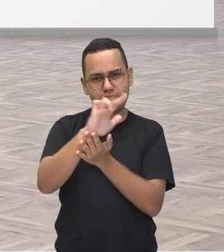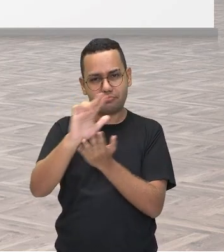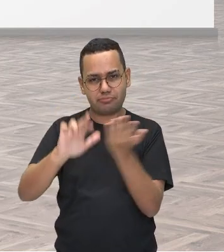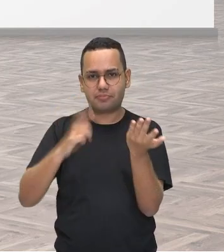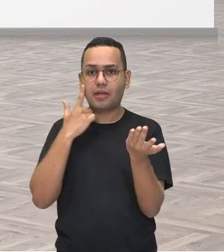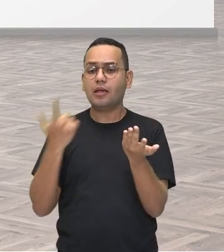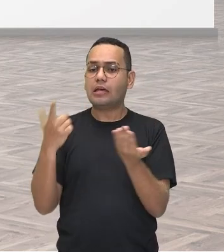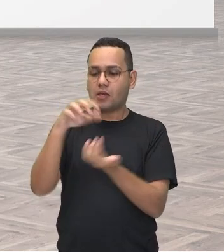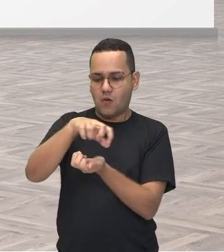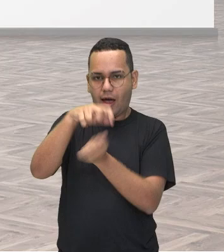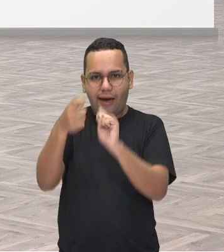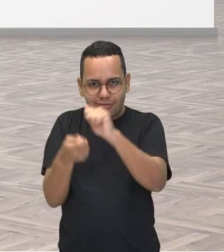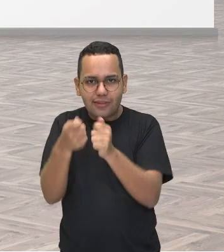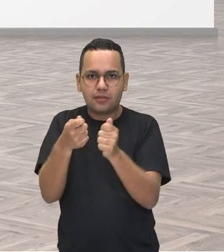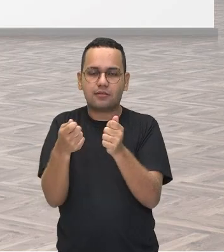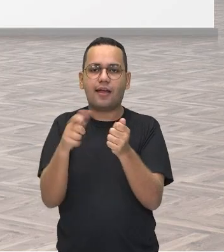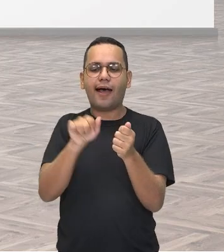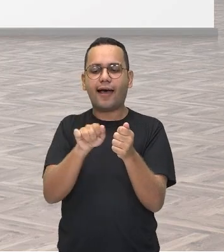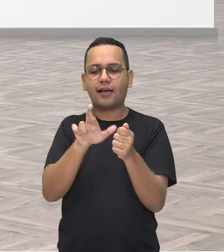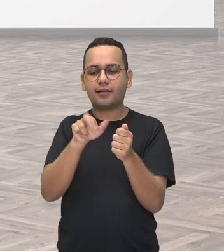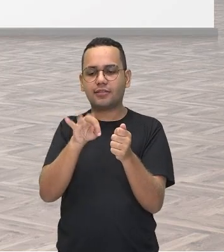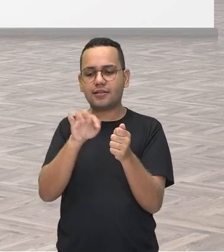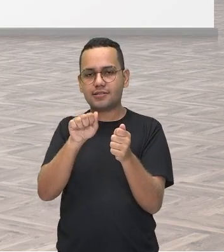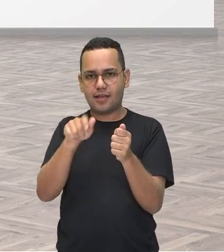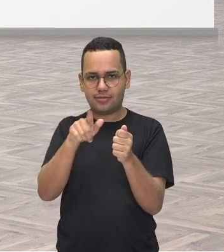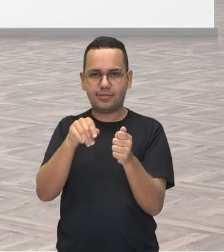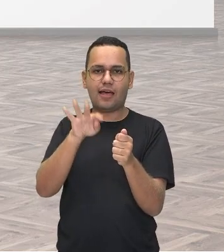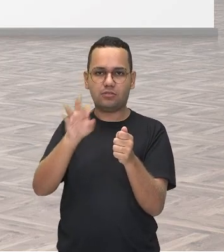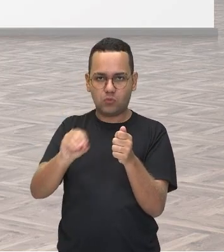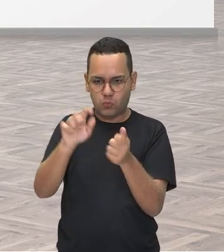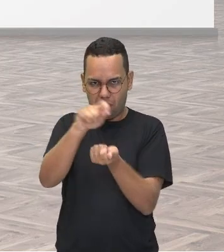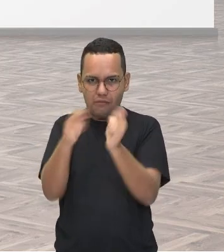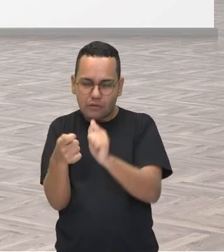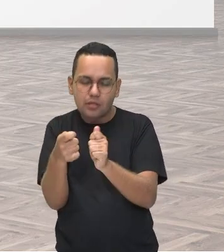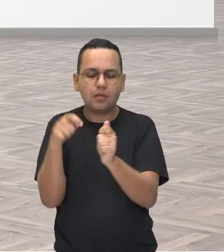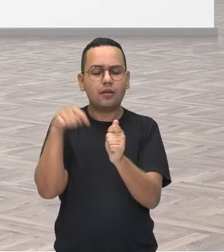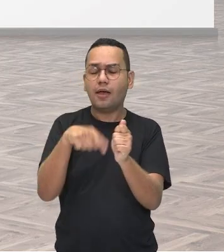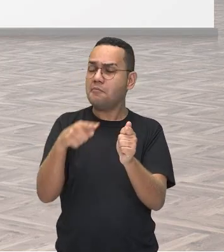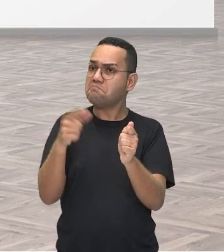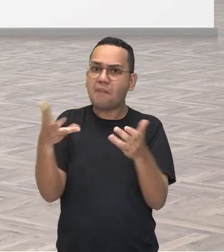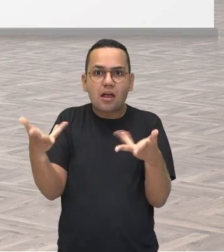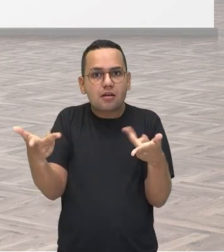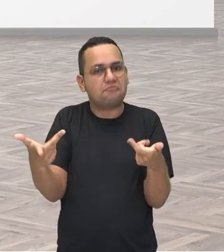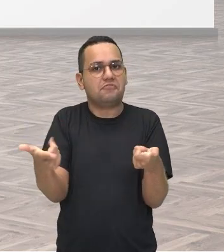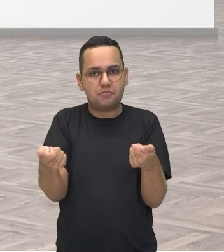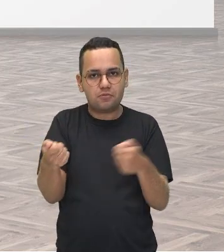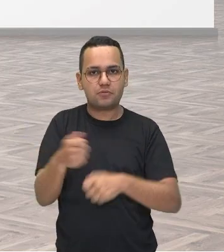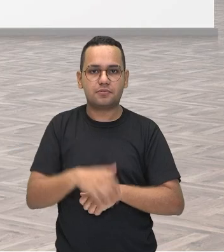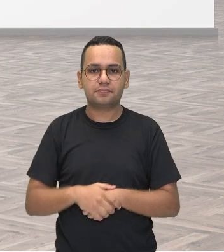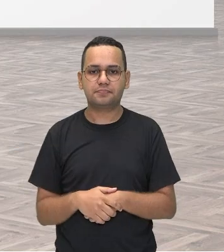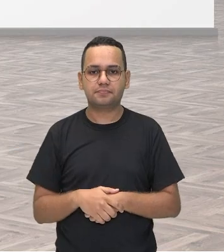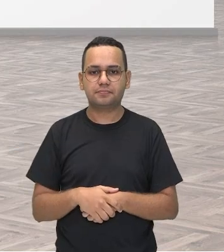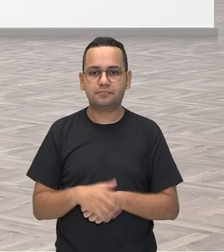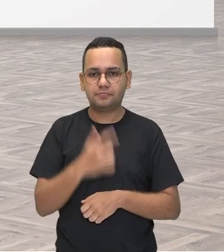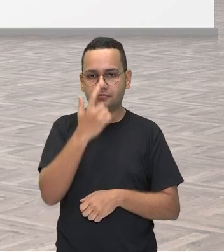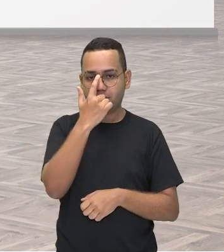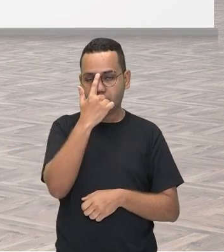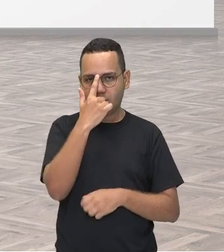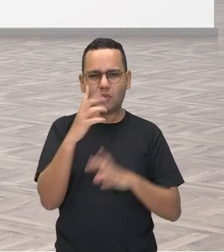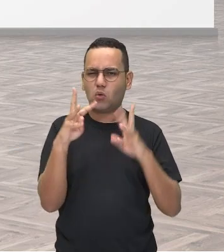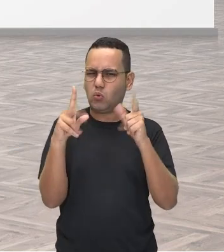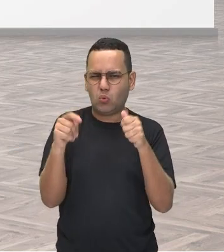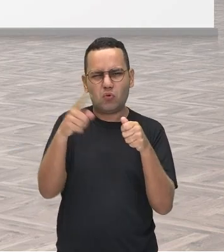é muito forte, né, gente? O trabalho artesanal, né, Rodrigo? Todo mundo acha que sabe fazer alguma coisa